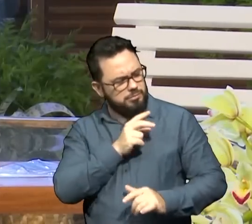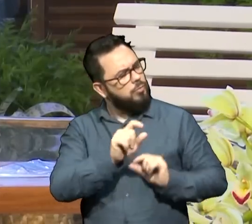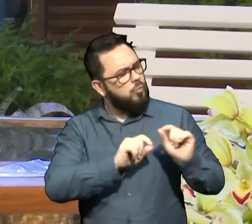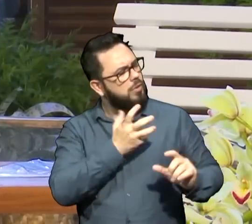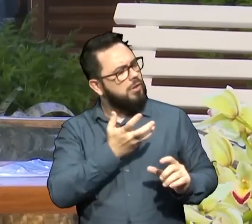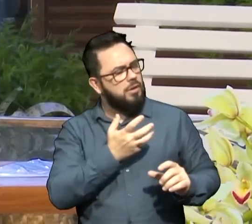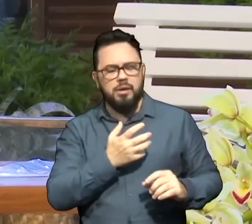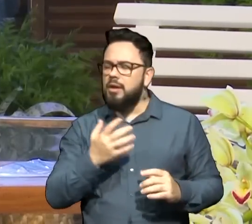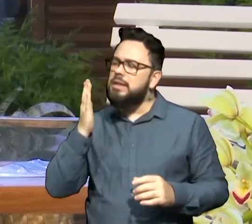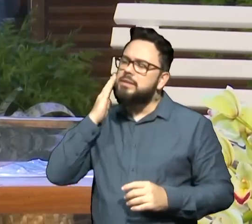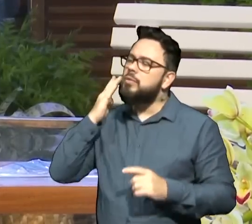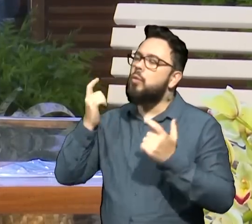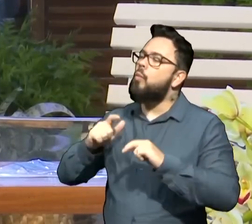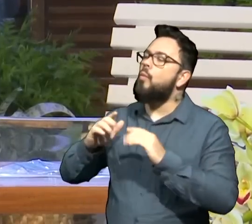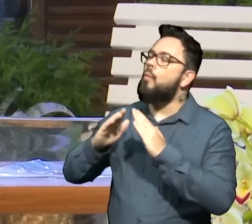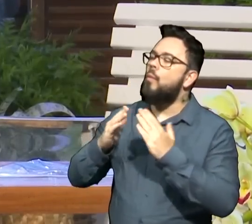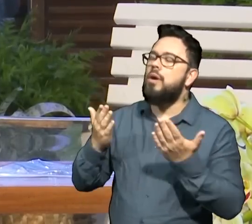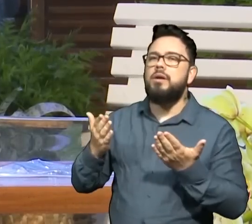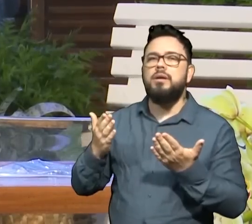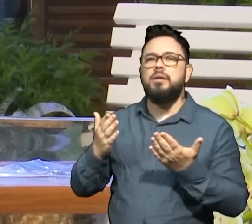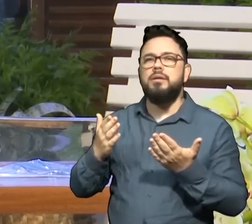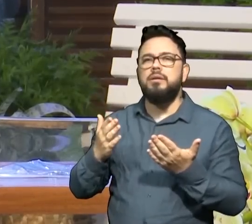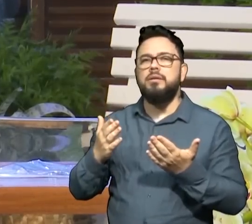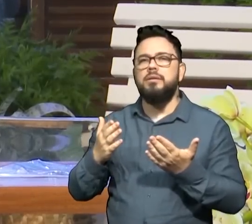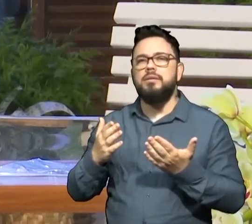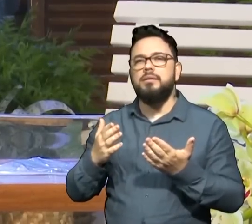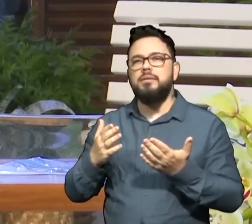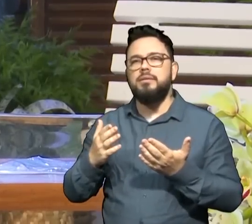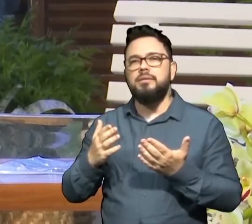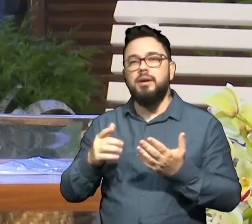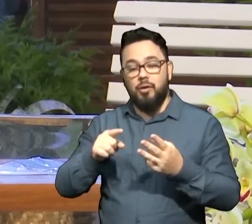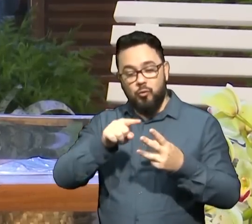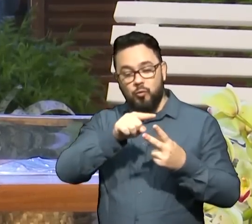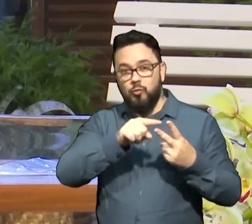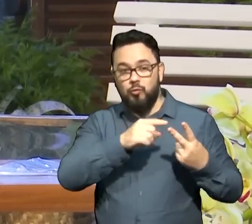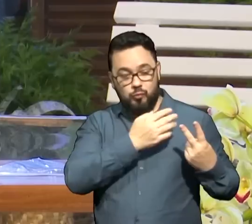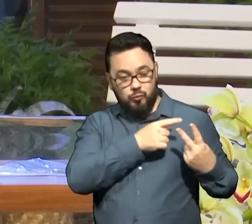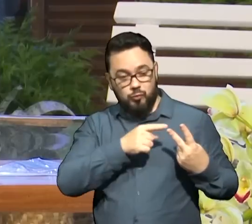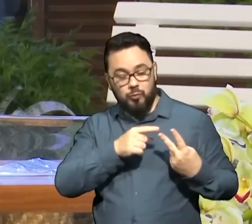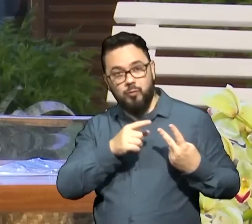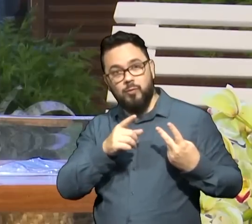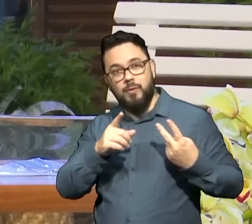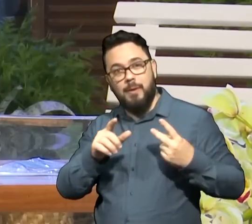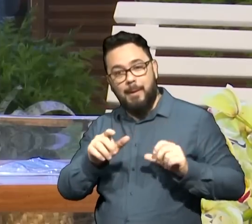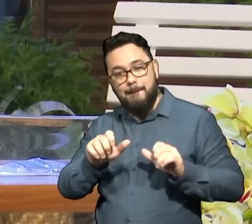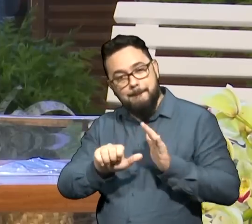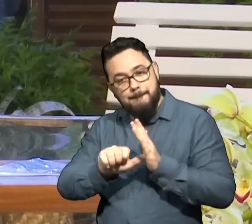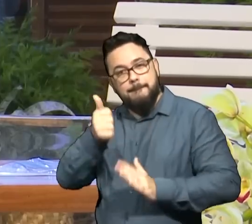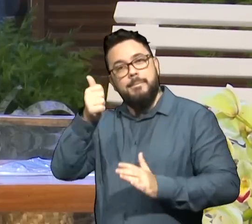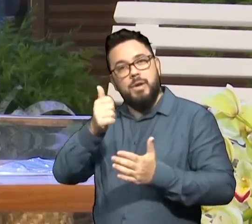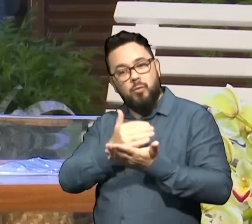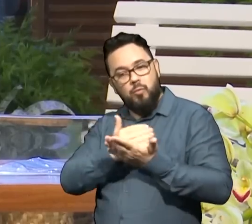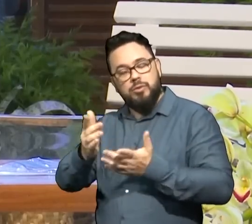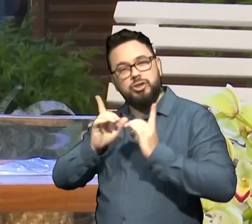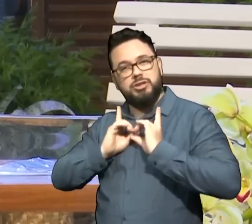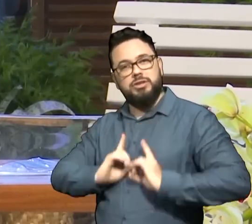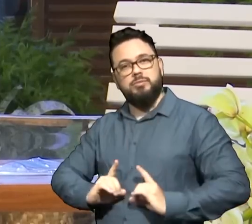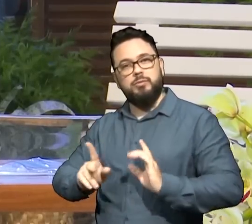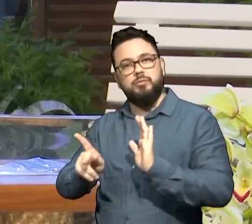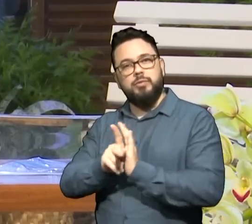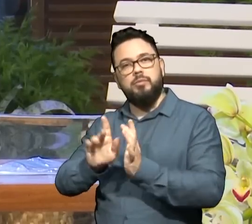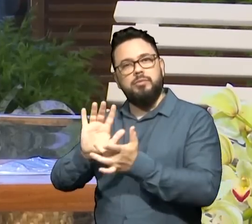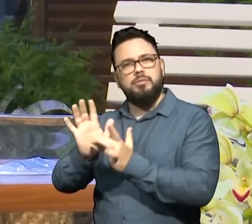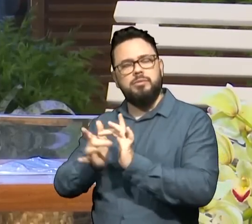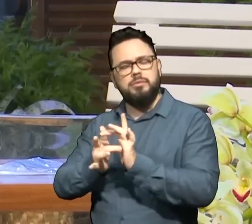saber onde é que o senhor mora e eles então se tornaram os primeiros discípulos do Rabino Jesus qual seria a idade de